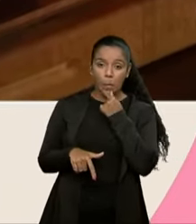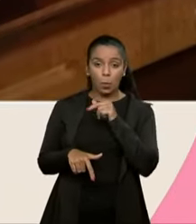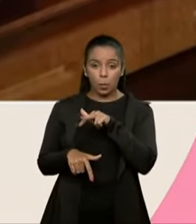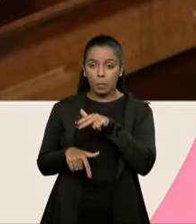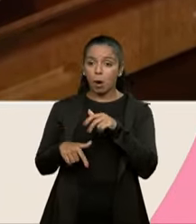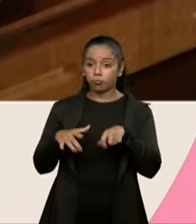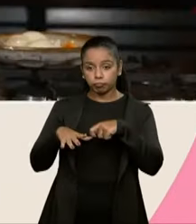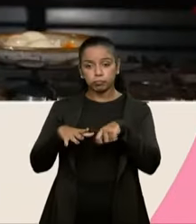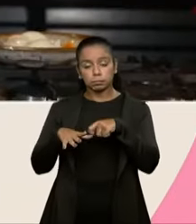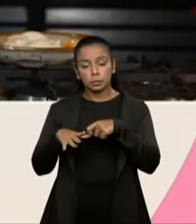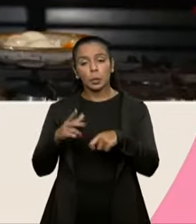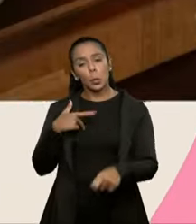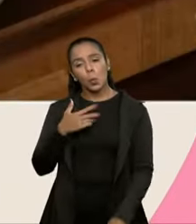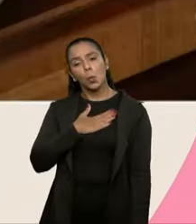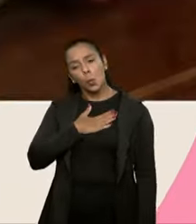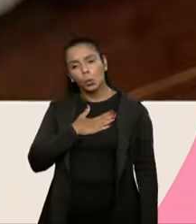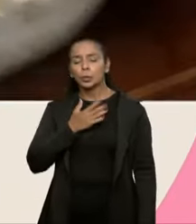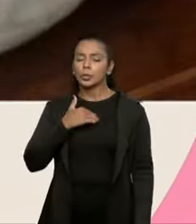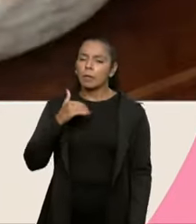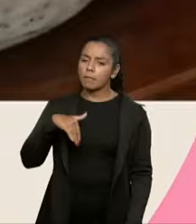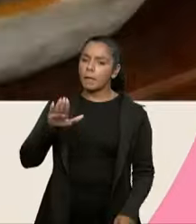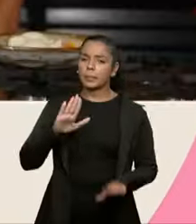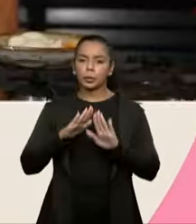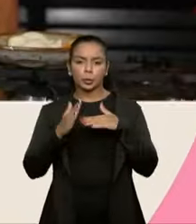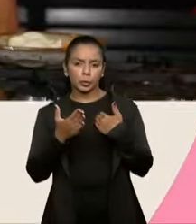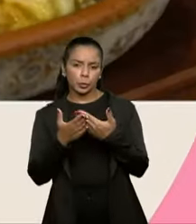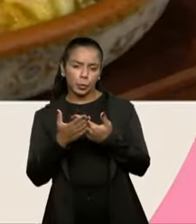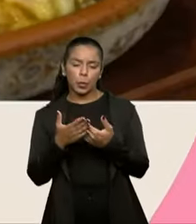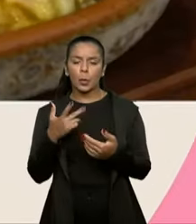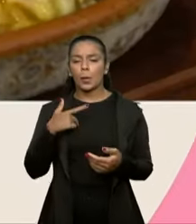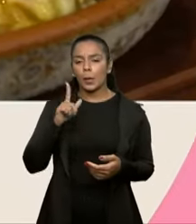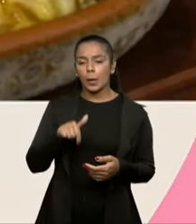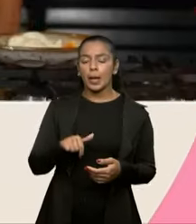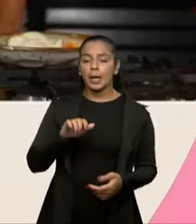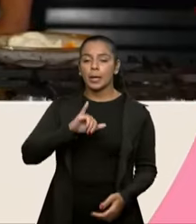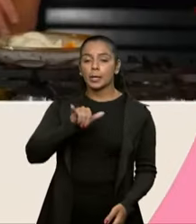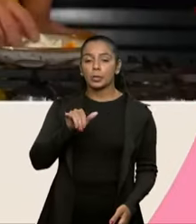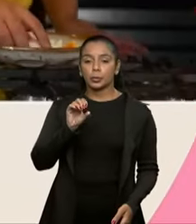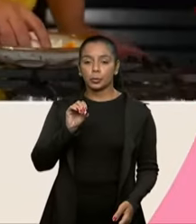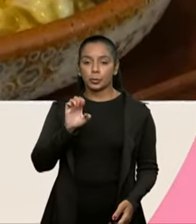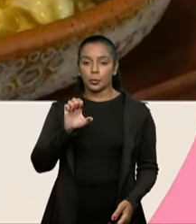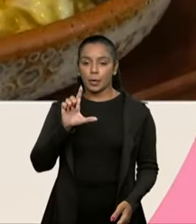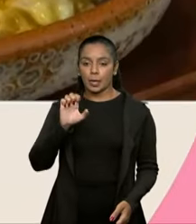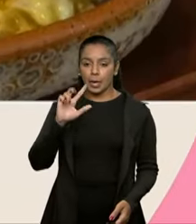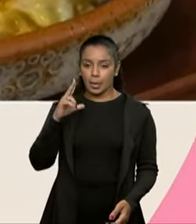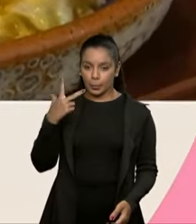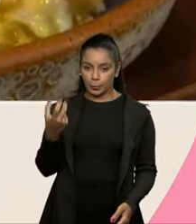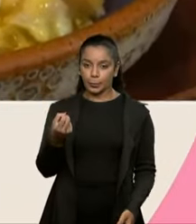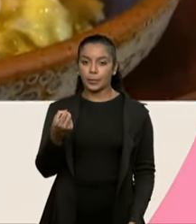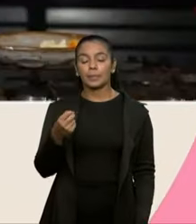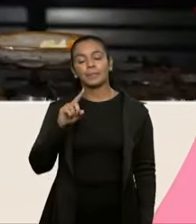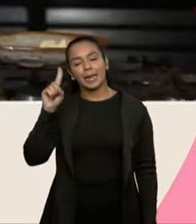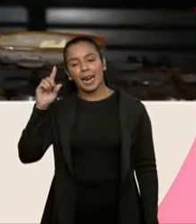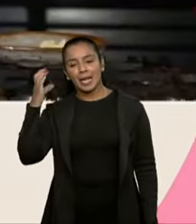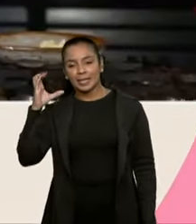ali. E aí eu lembro que ia para a escola, na escola clássica, era joelho italiano, aqui no Rio joelho, literal italiano,